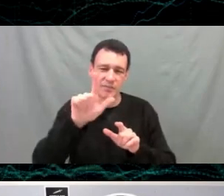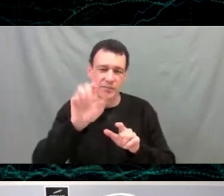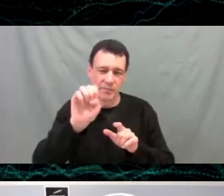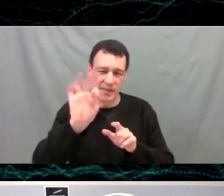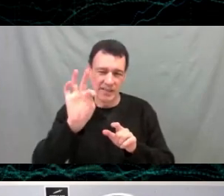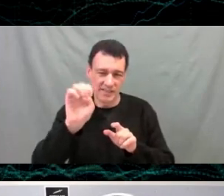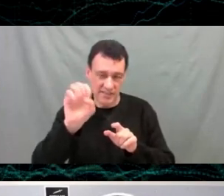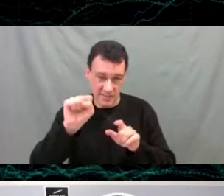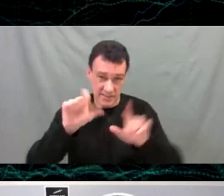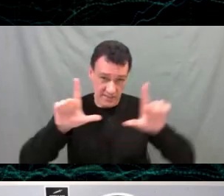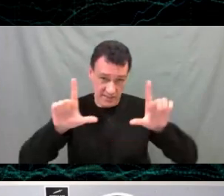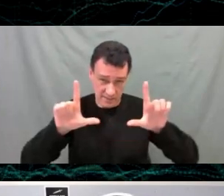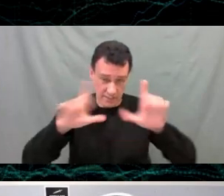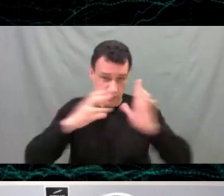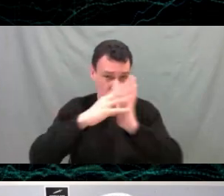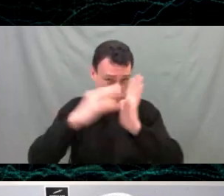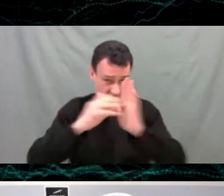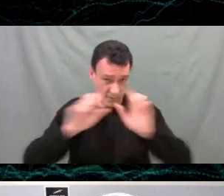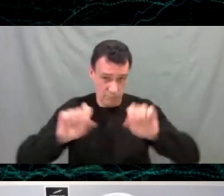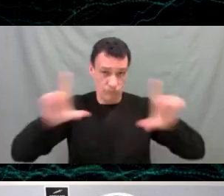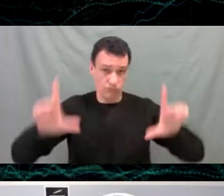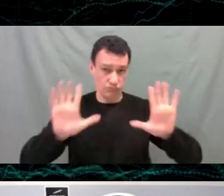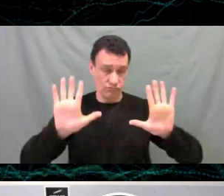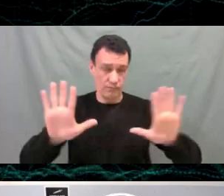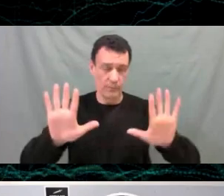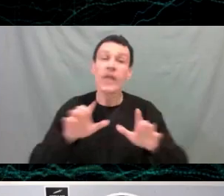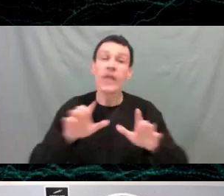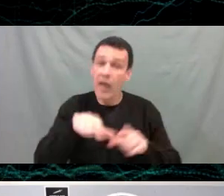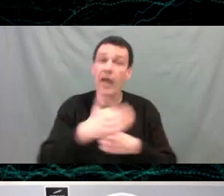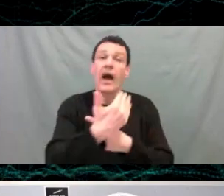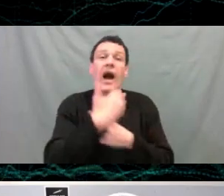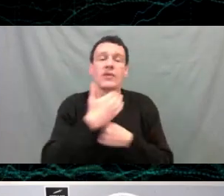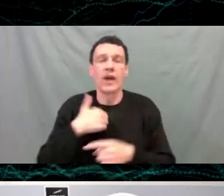E aqui eu tenho o template que justamente faz esse monitoramento, tá? Então,